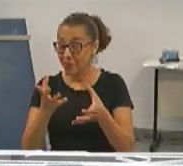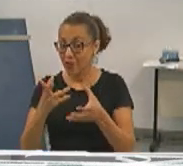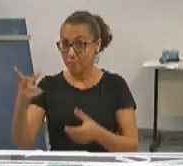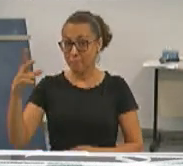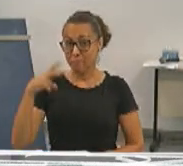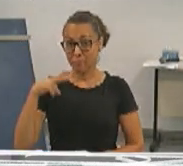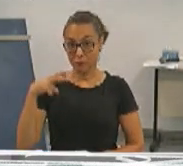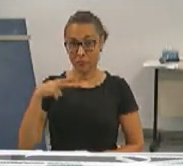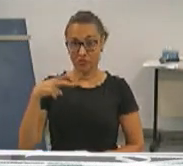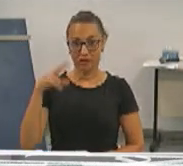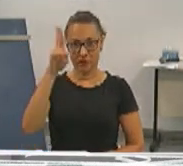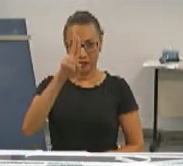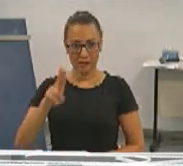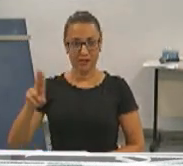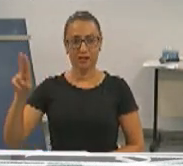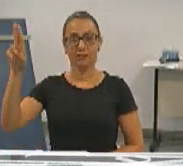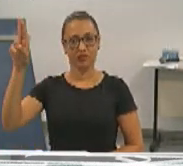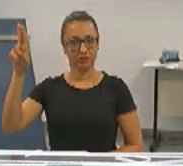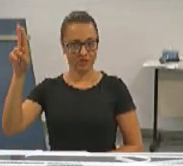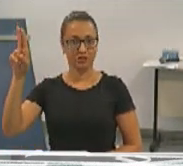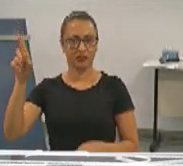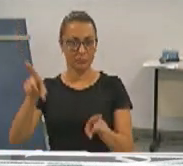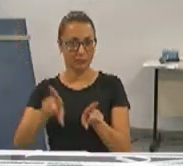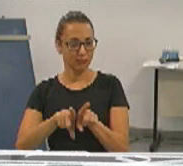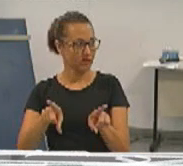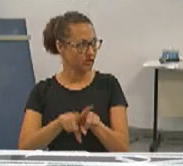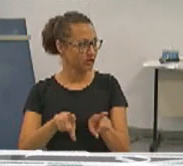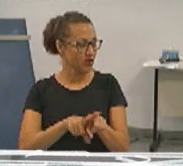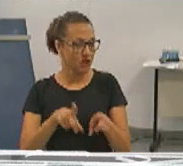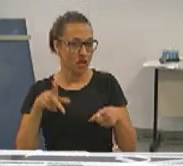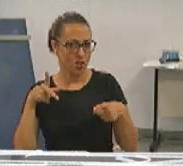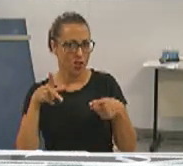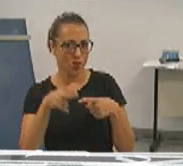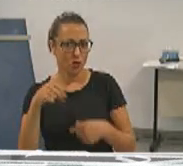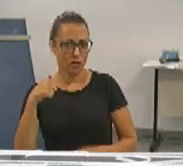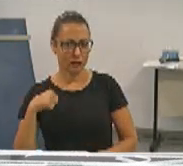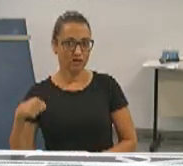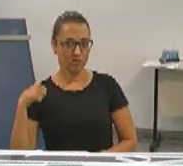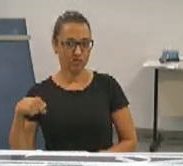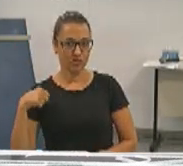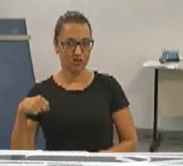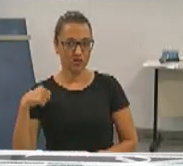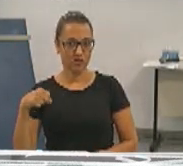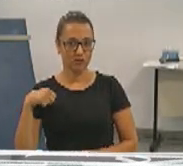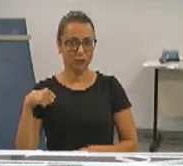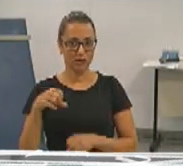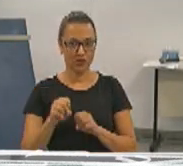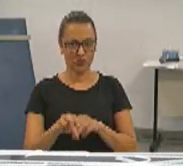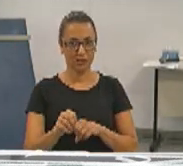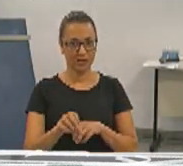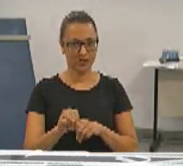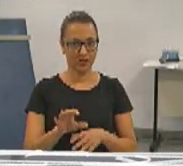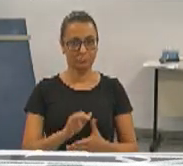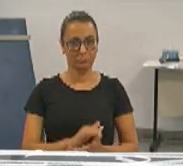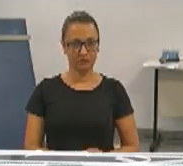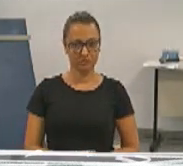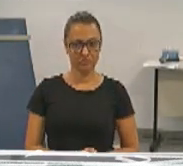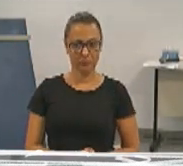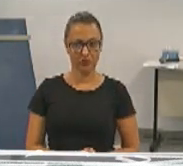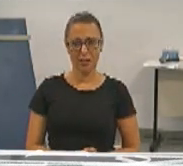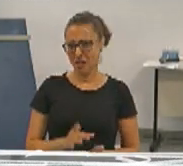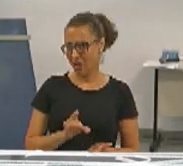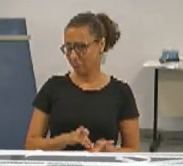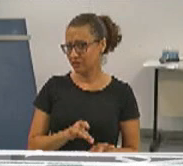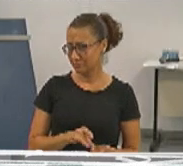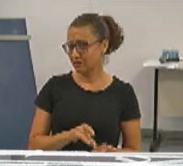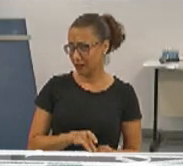privatizar a universidade e cortar bolsas de ensino. Tempo. Isso é